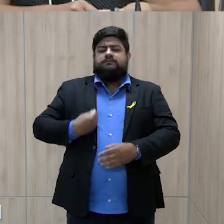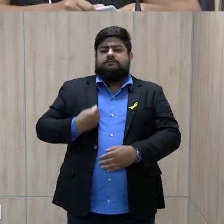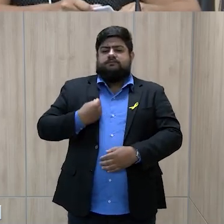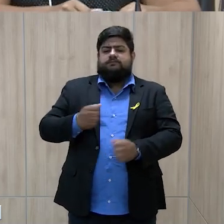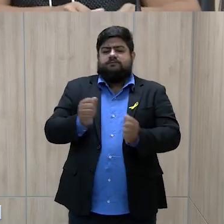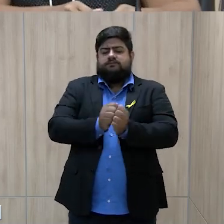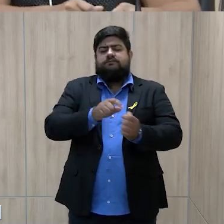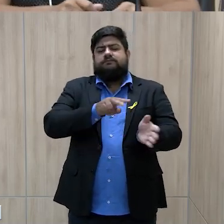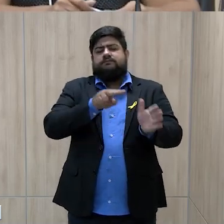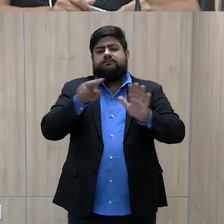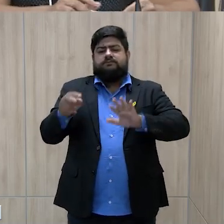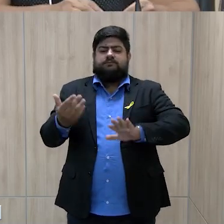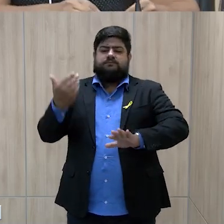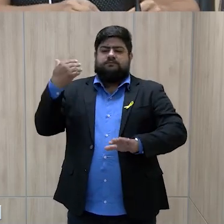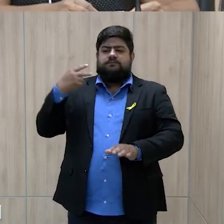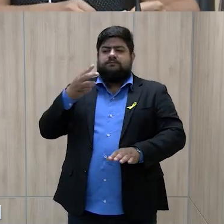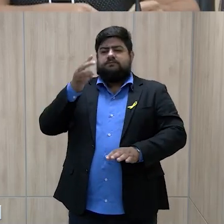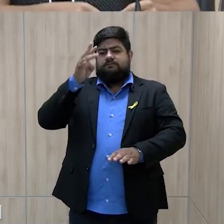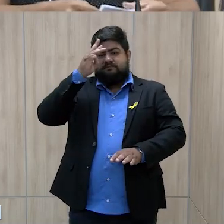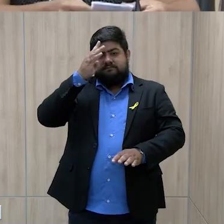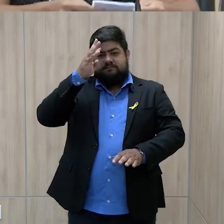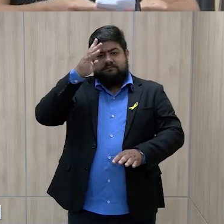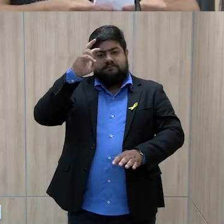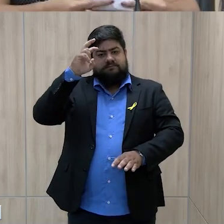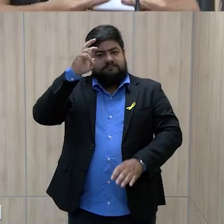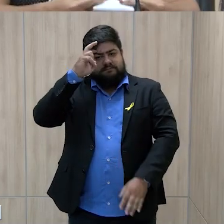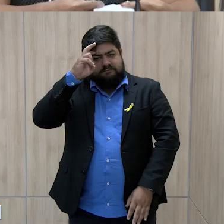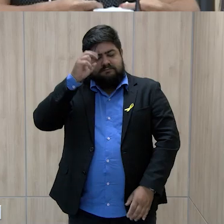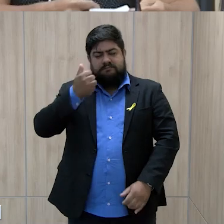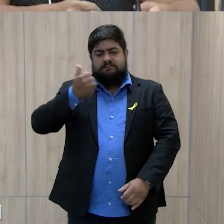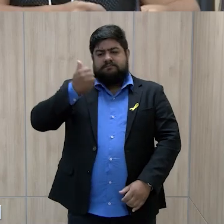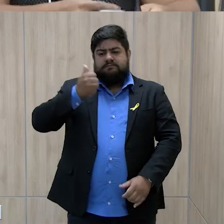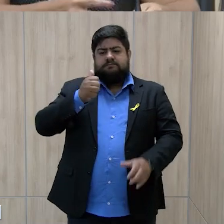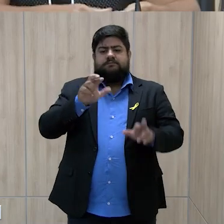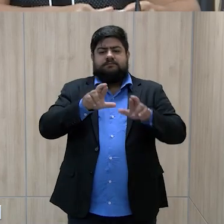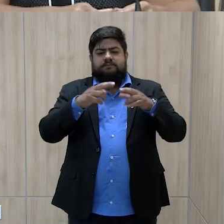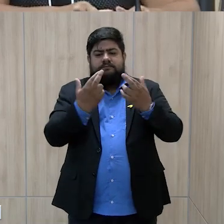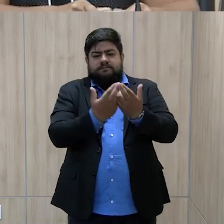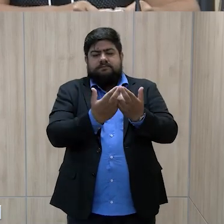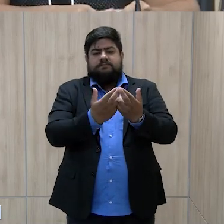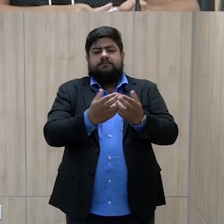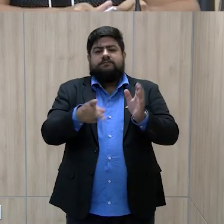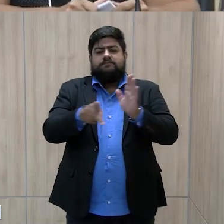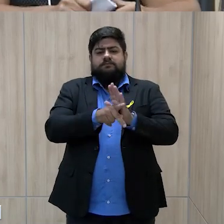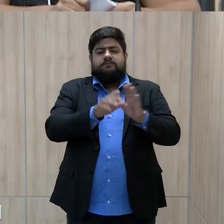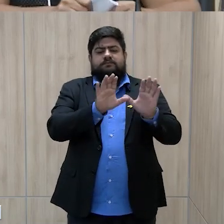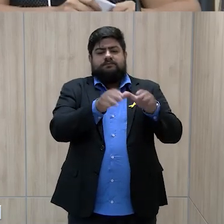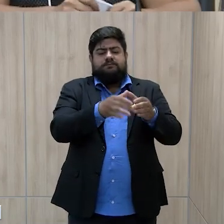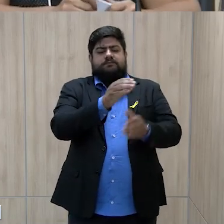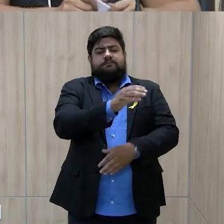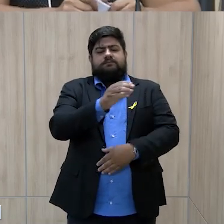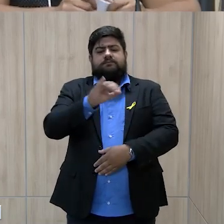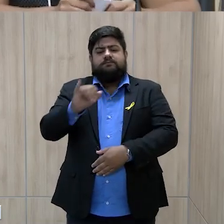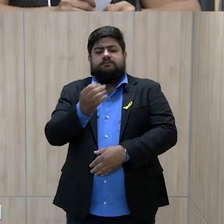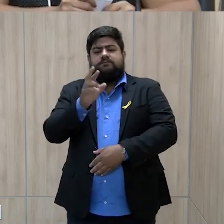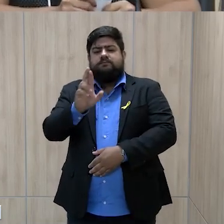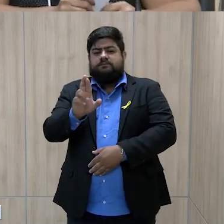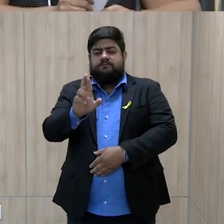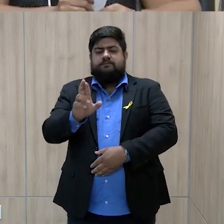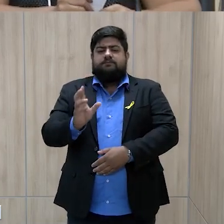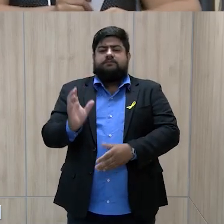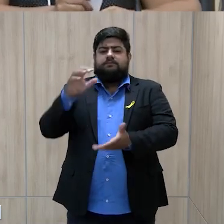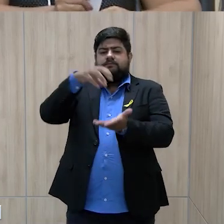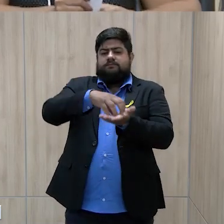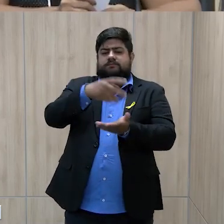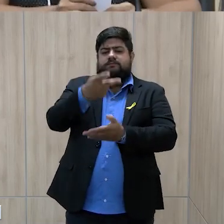que esteve conosco na semana passada terça quarta e quinta no primeiro fórum da comissão de construção justiça e